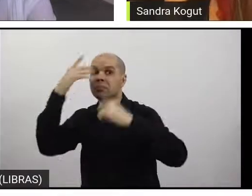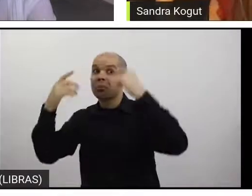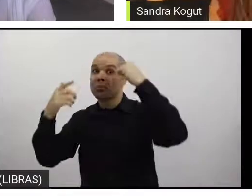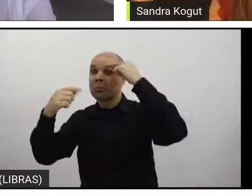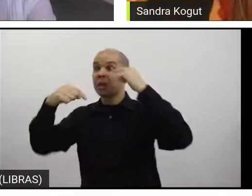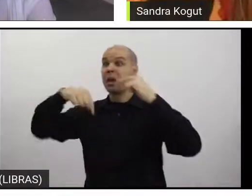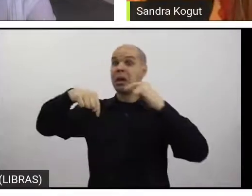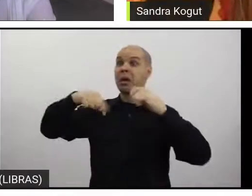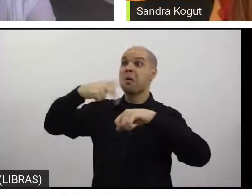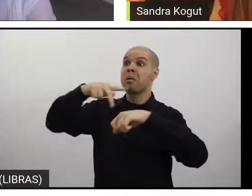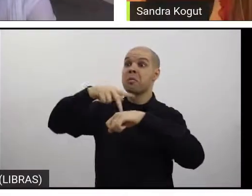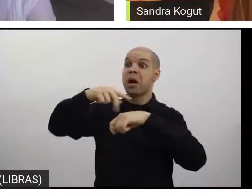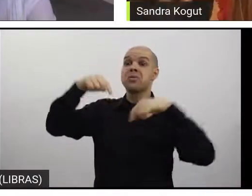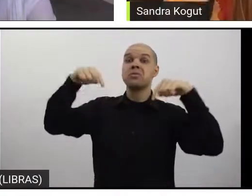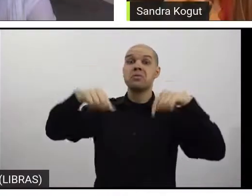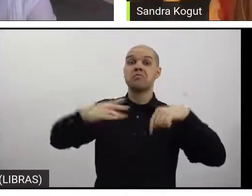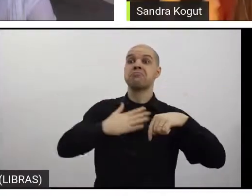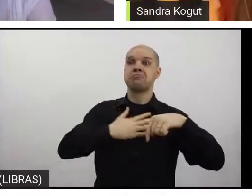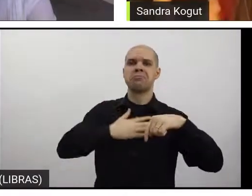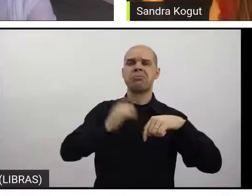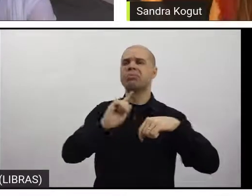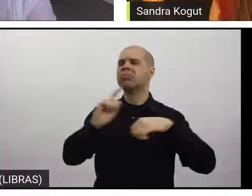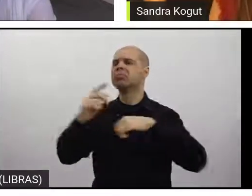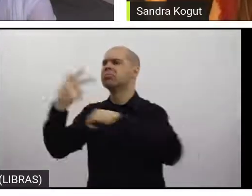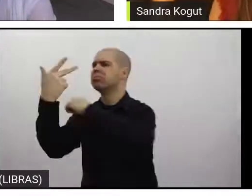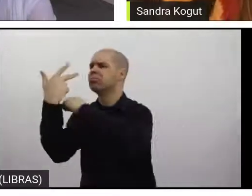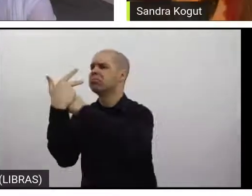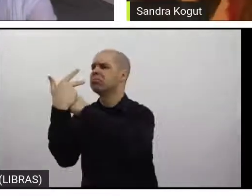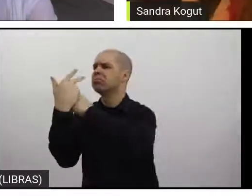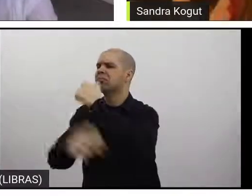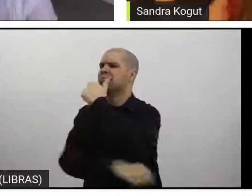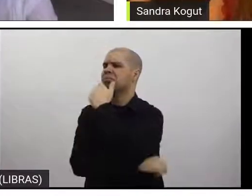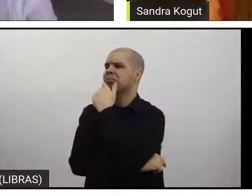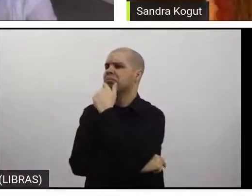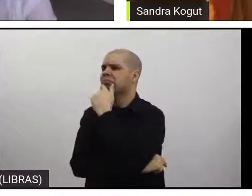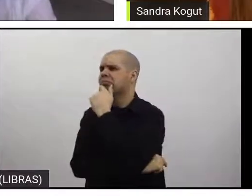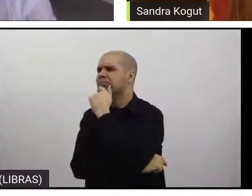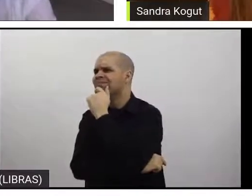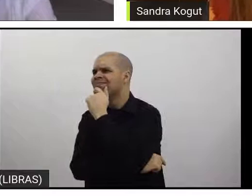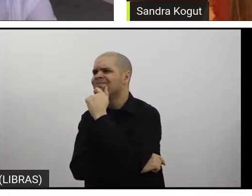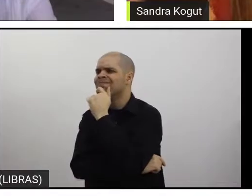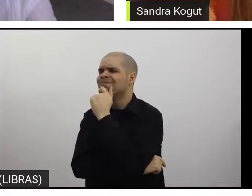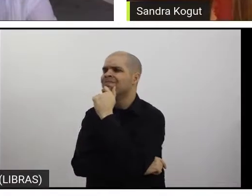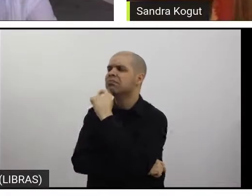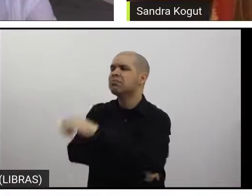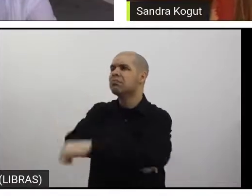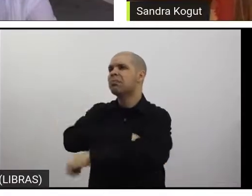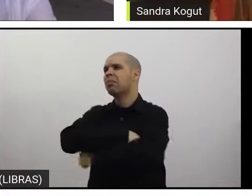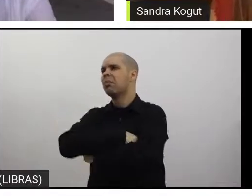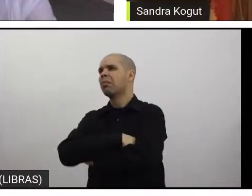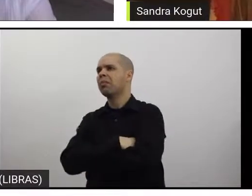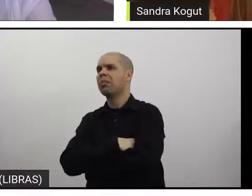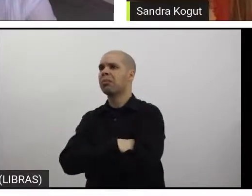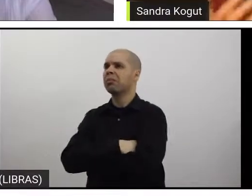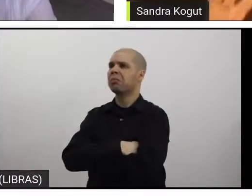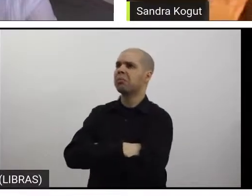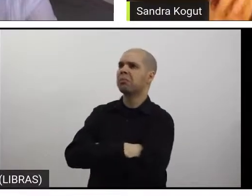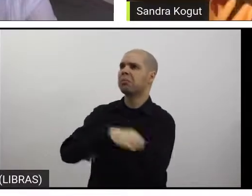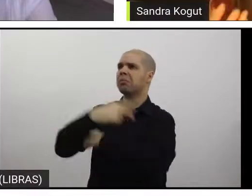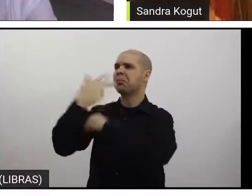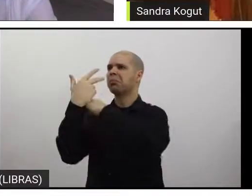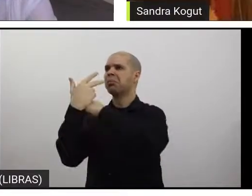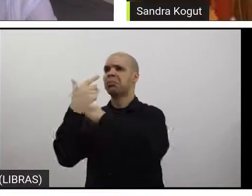não é o fundo? Não é a paisagem, não é quem está passando em volta, como